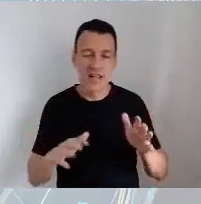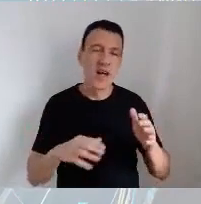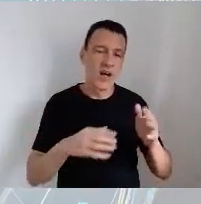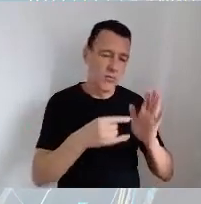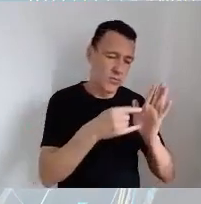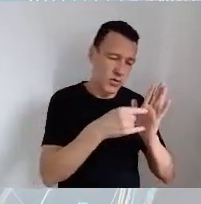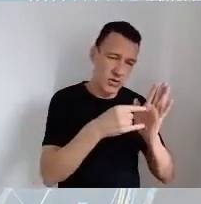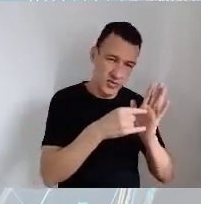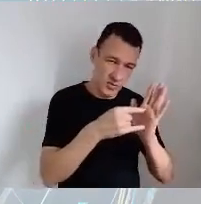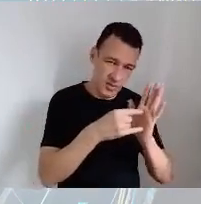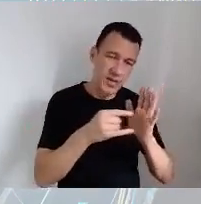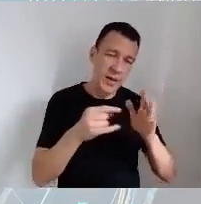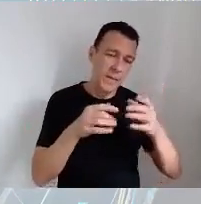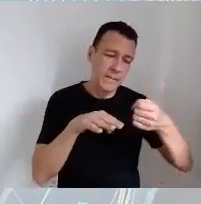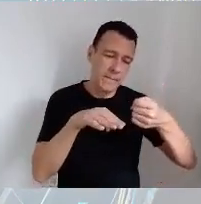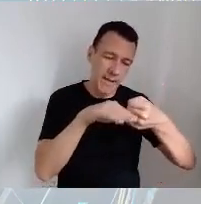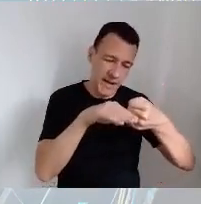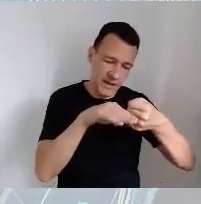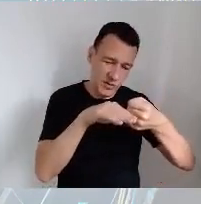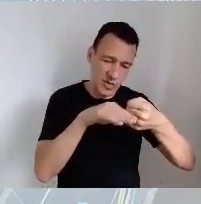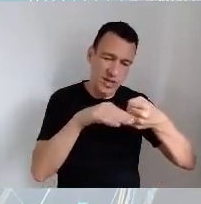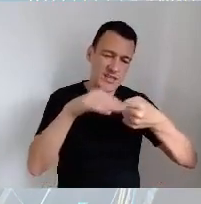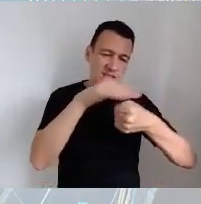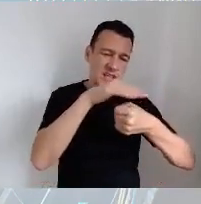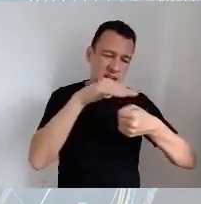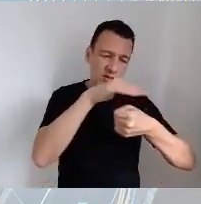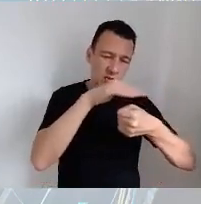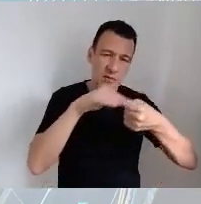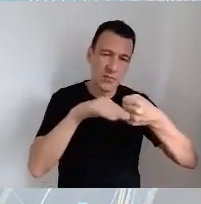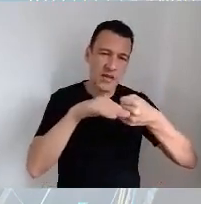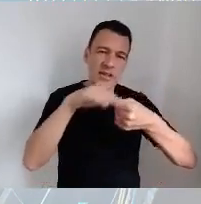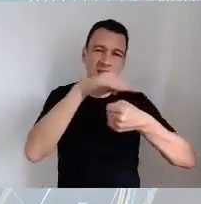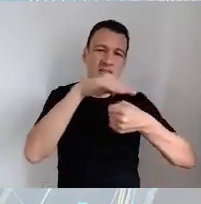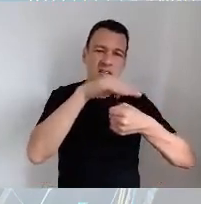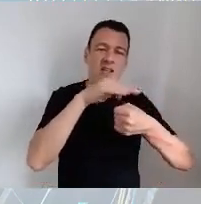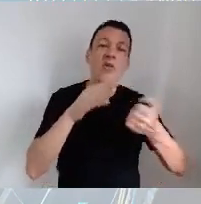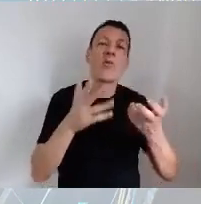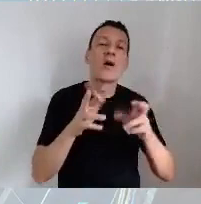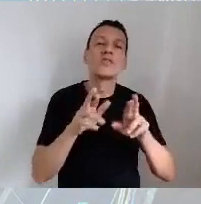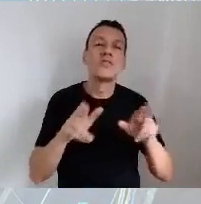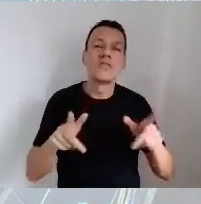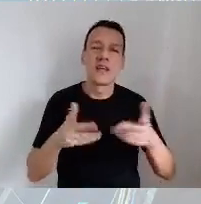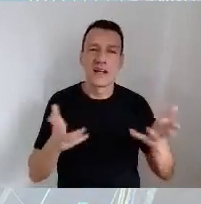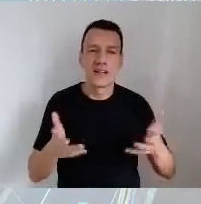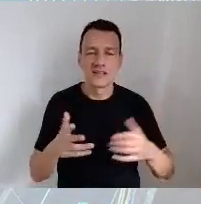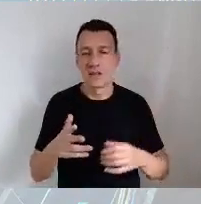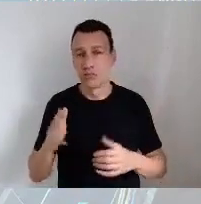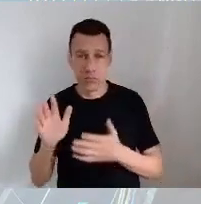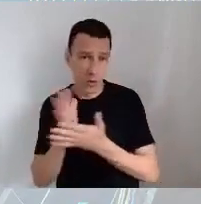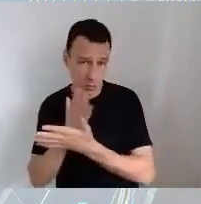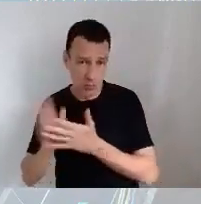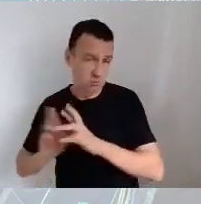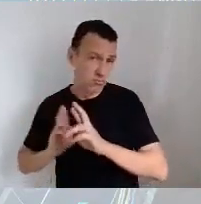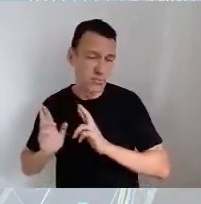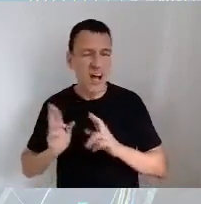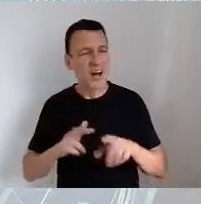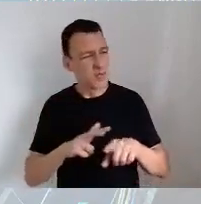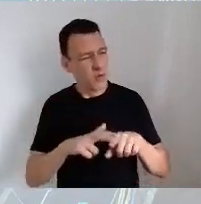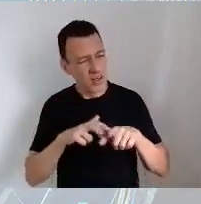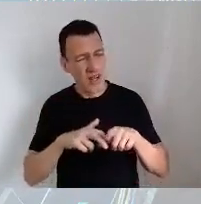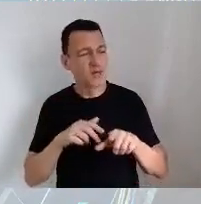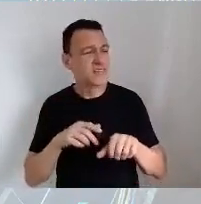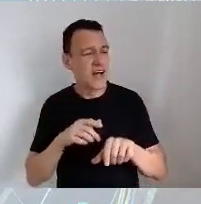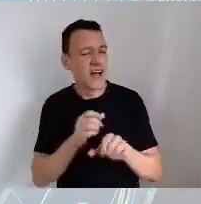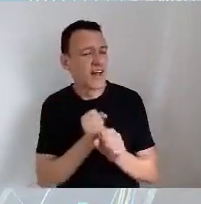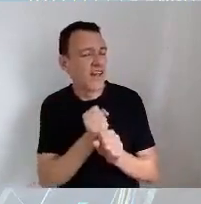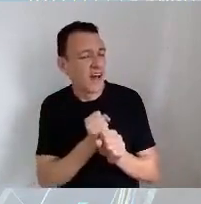Senior Como que você tem várias discussões discussões acaloradas Ah cara é questão de tempo de carreira acho que não é questão dos projetos